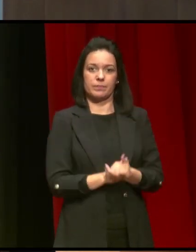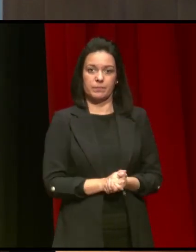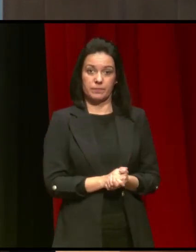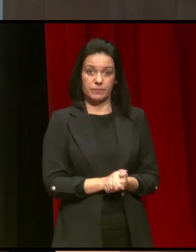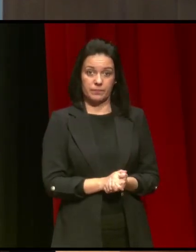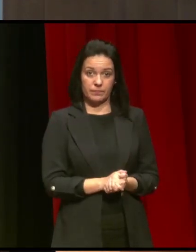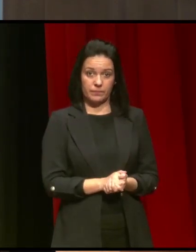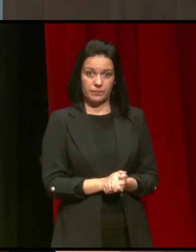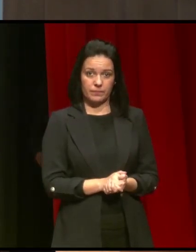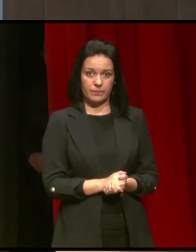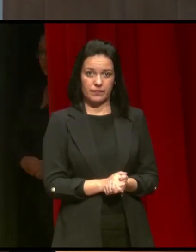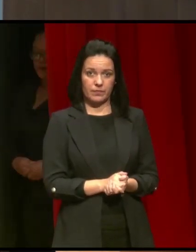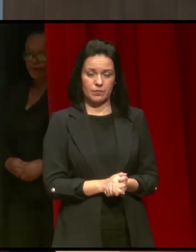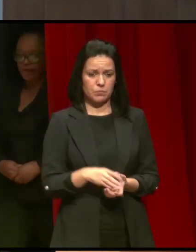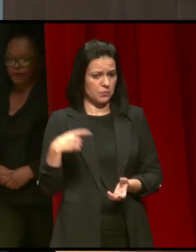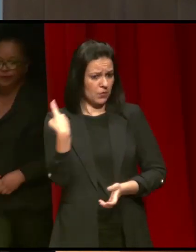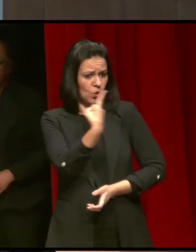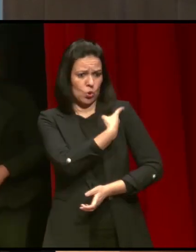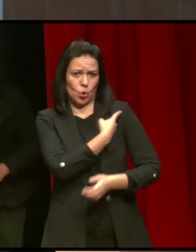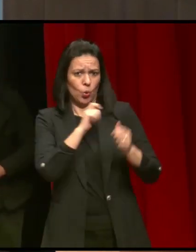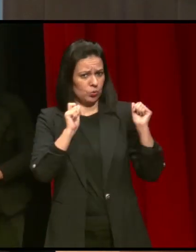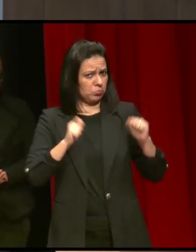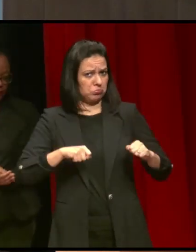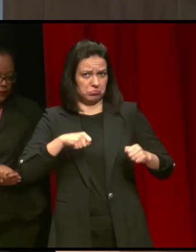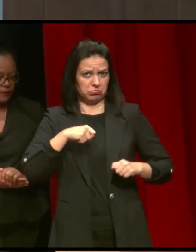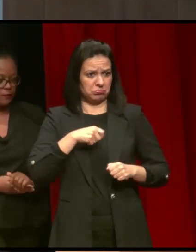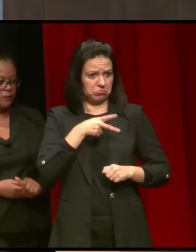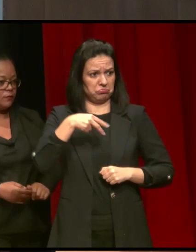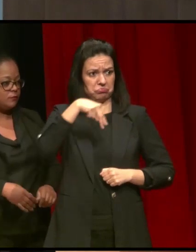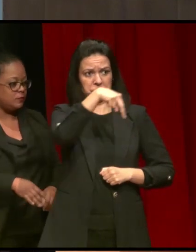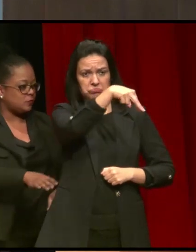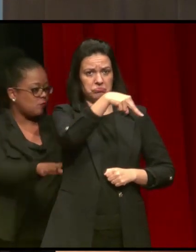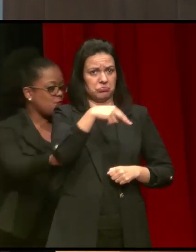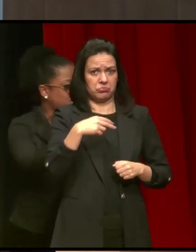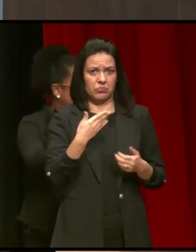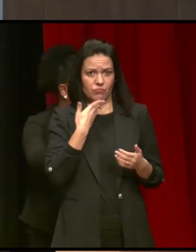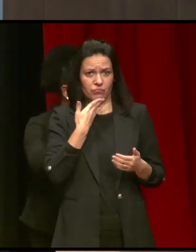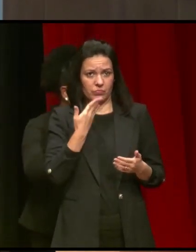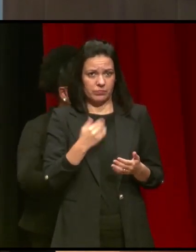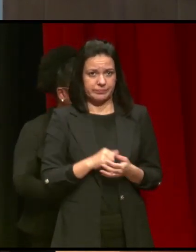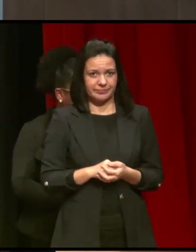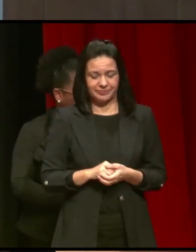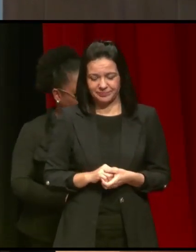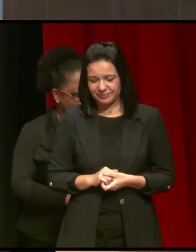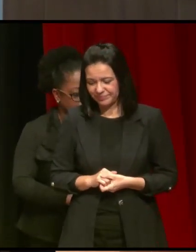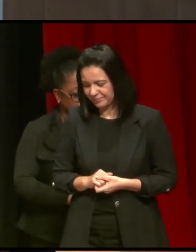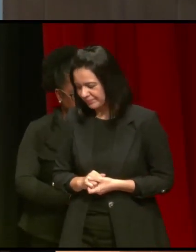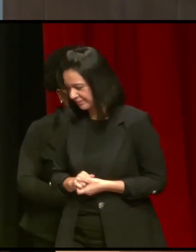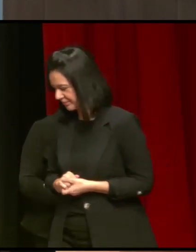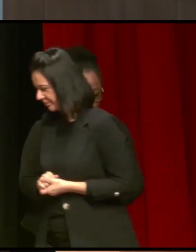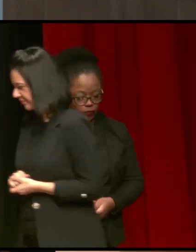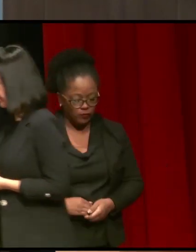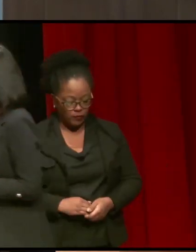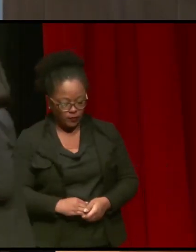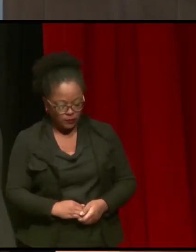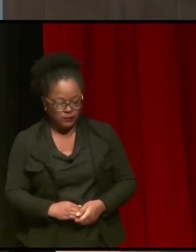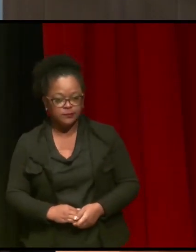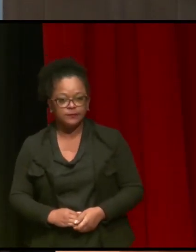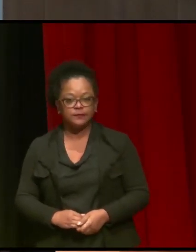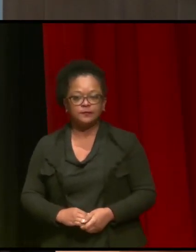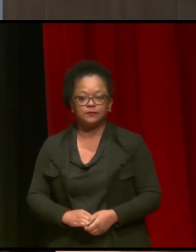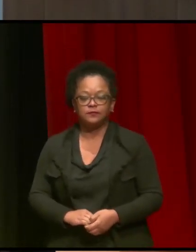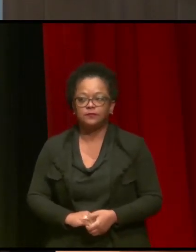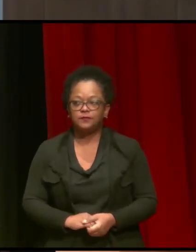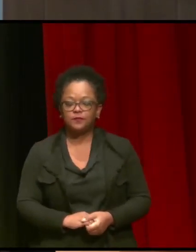Nós podemos se mexer a qualquer momento. Vai para achar o lugar para sentar na igreja. Você está entendendo? Esse é o